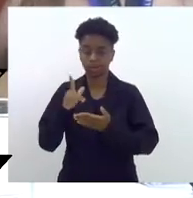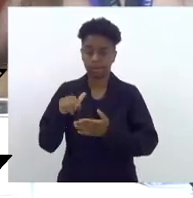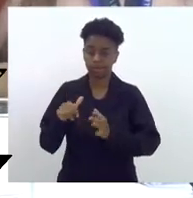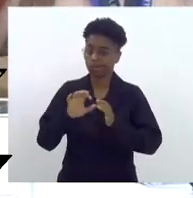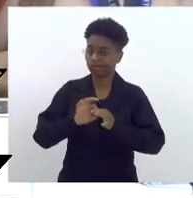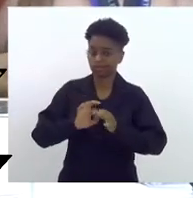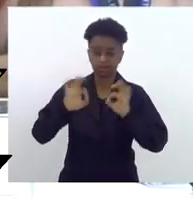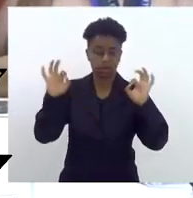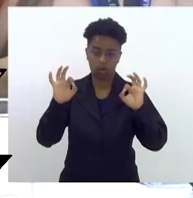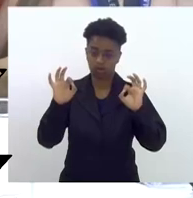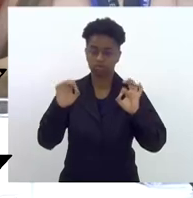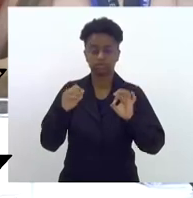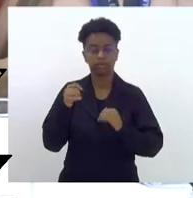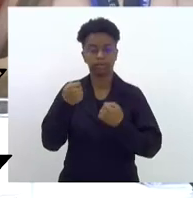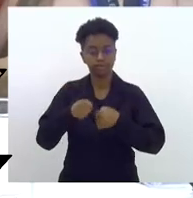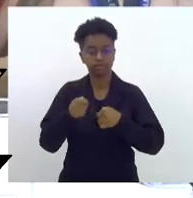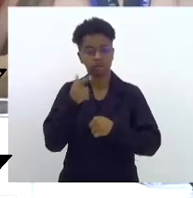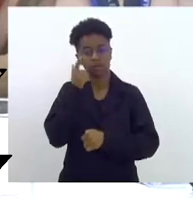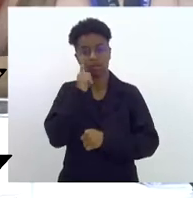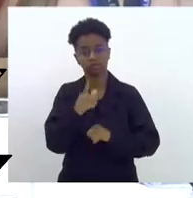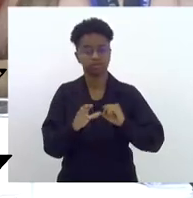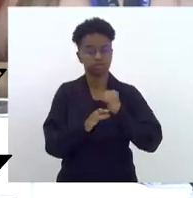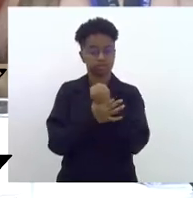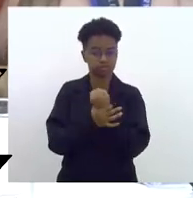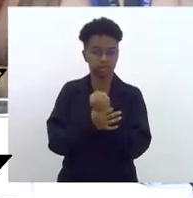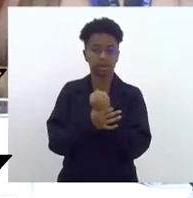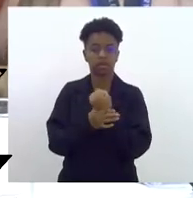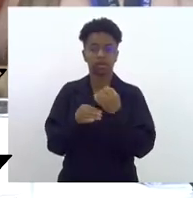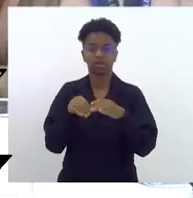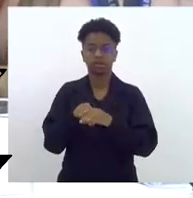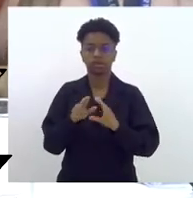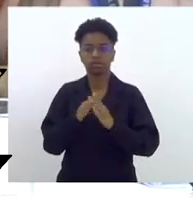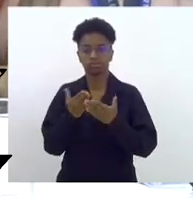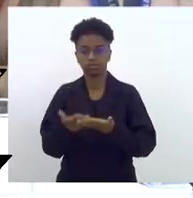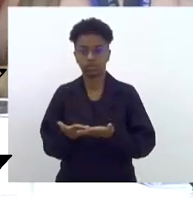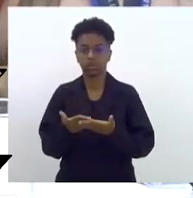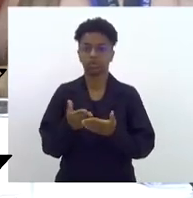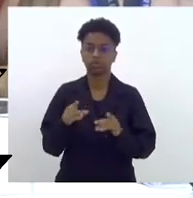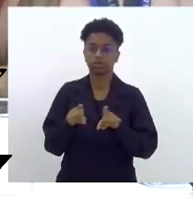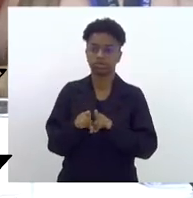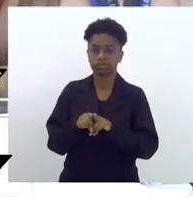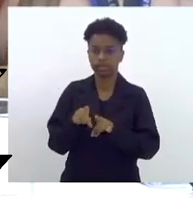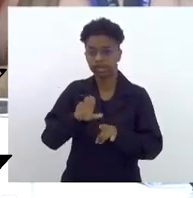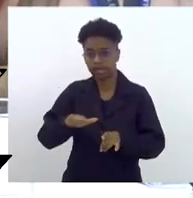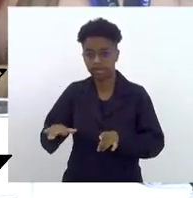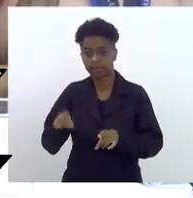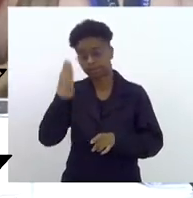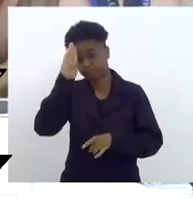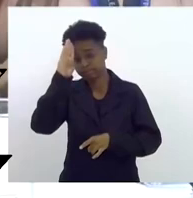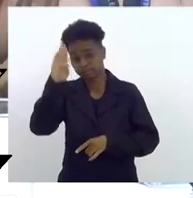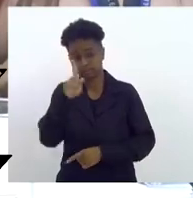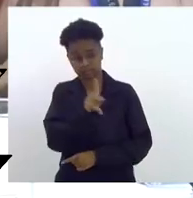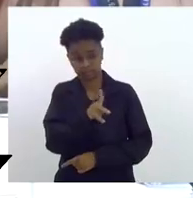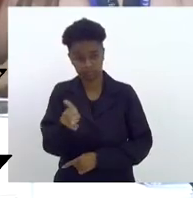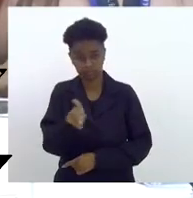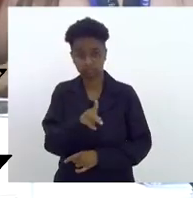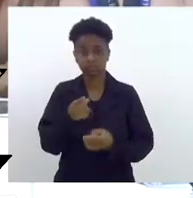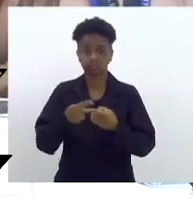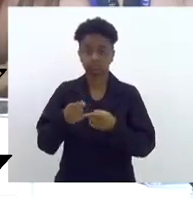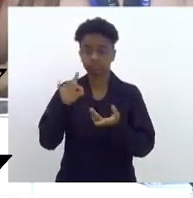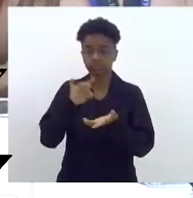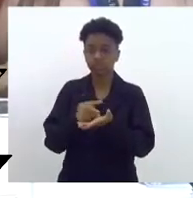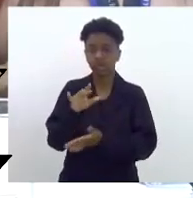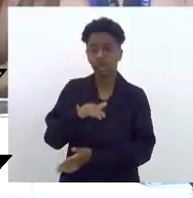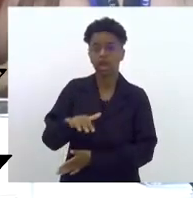evidentemente para garantir integridade das crianças e sobretudo dos professores por ser de fato um ambiente